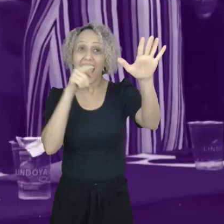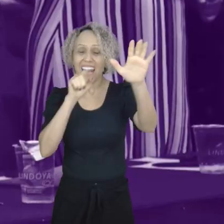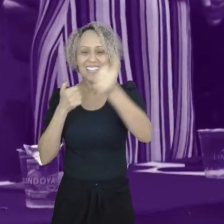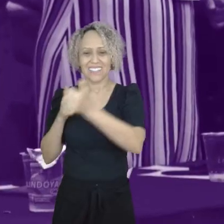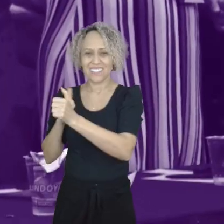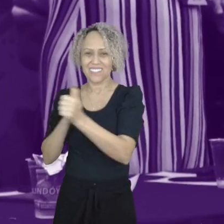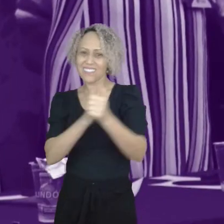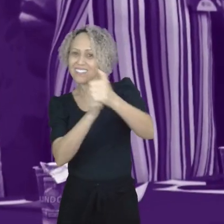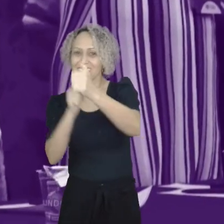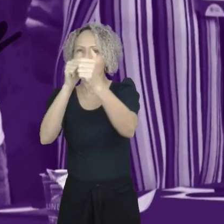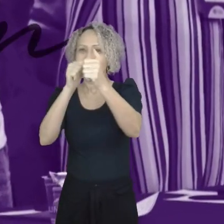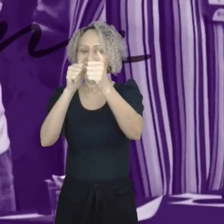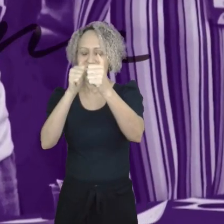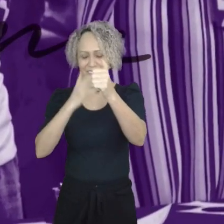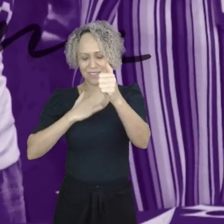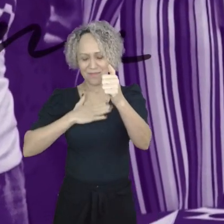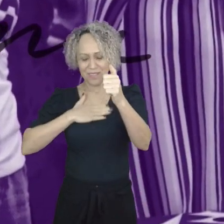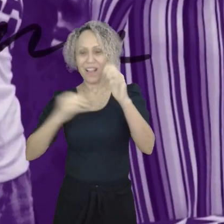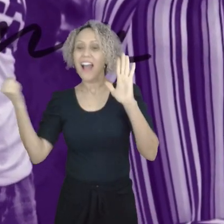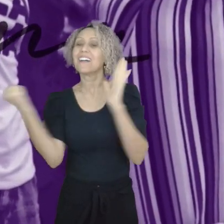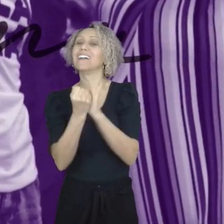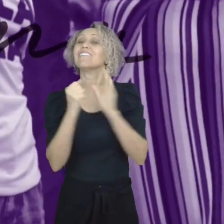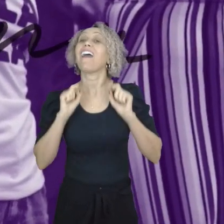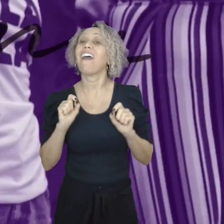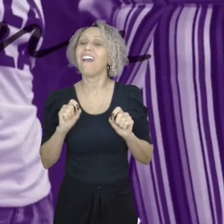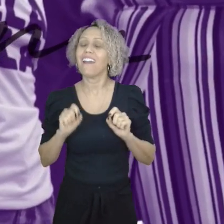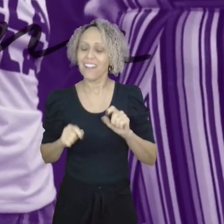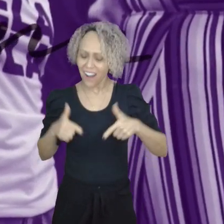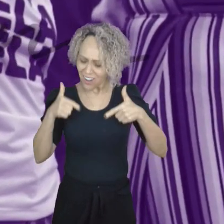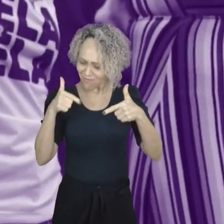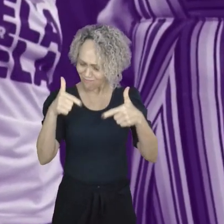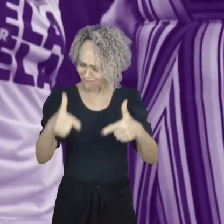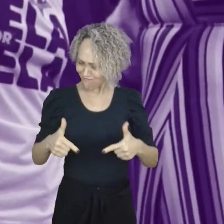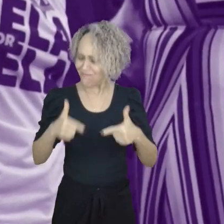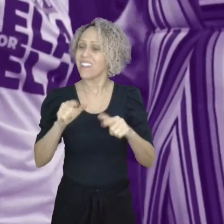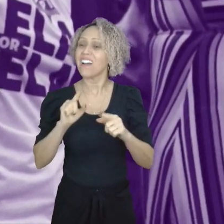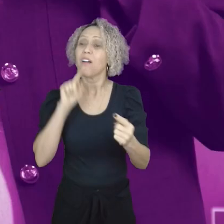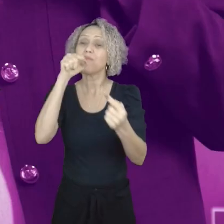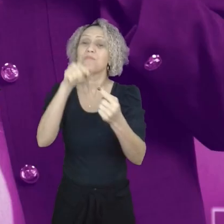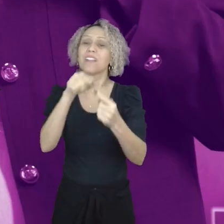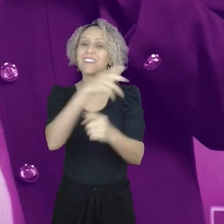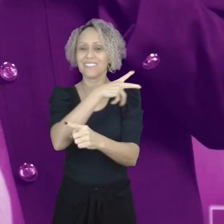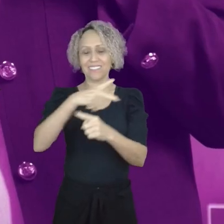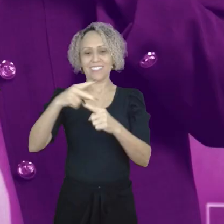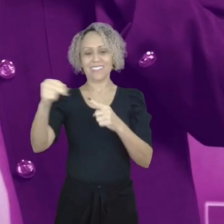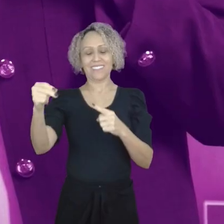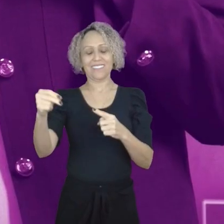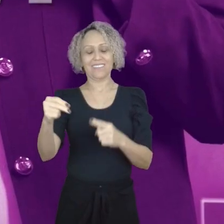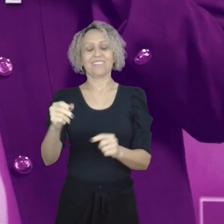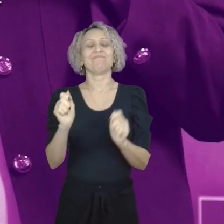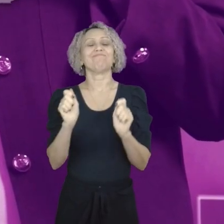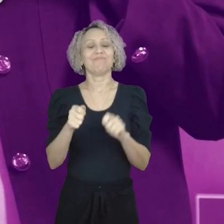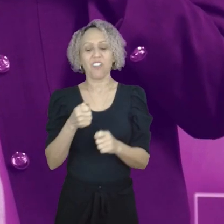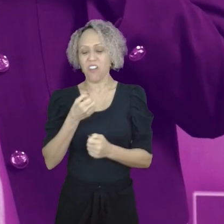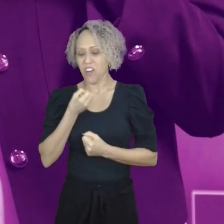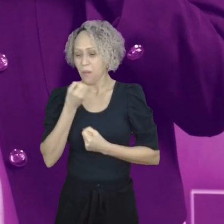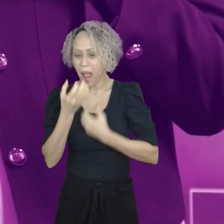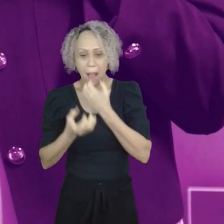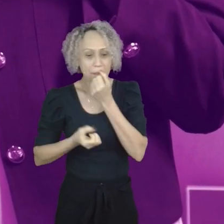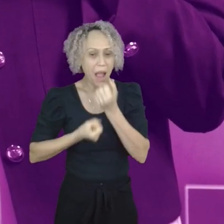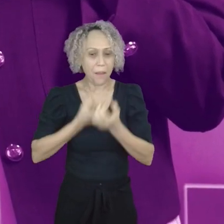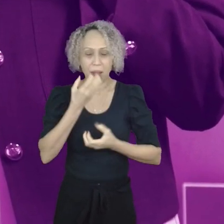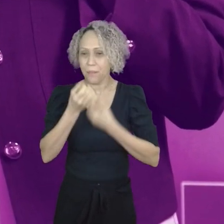guiar. Ser guerreira é minha sina, batalhando pra vencer. Tenho voz pra ser